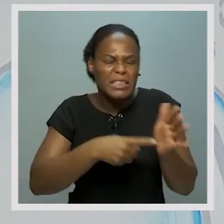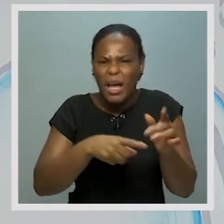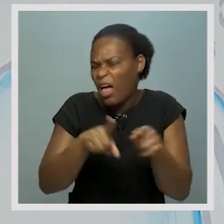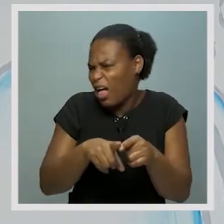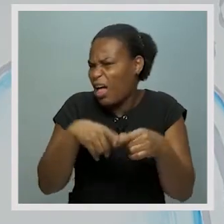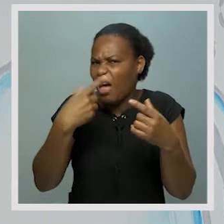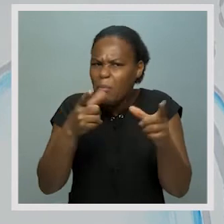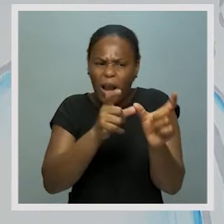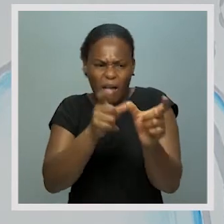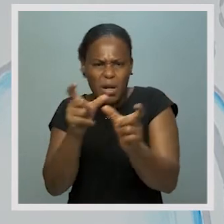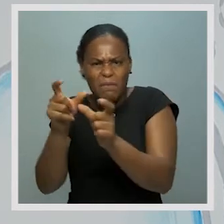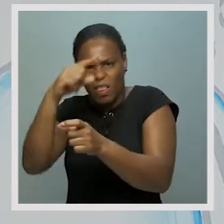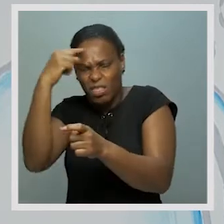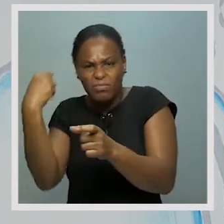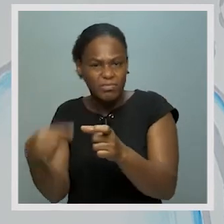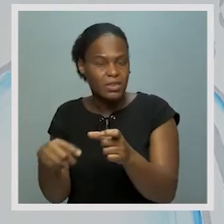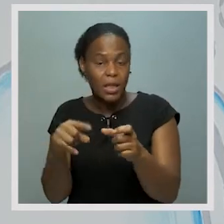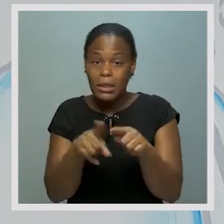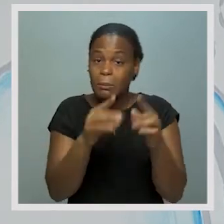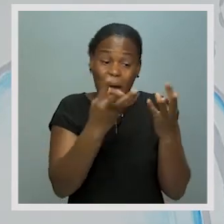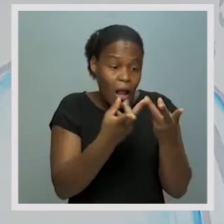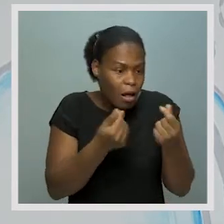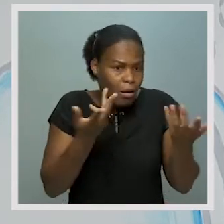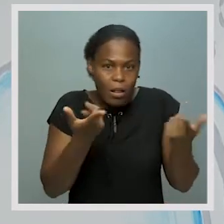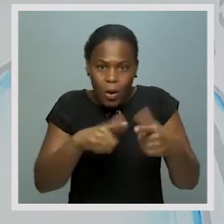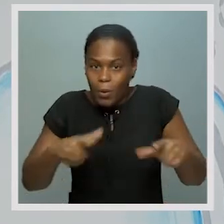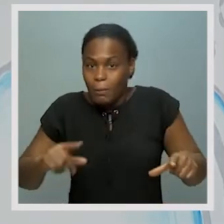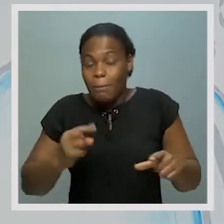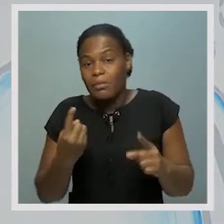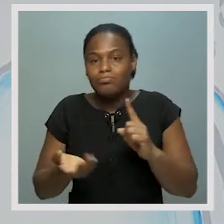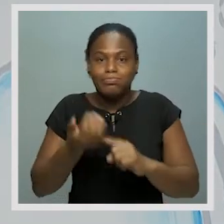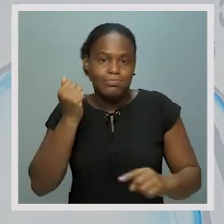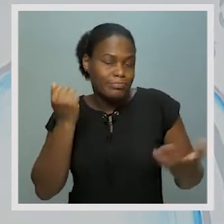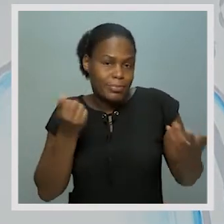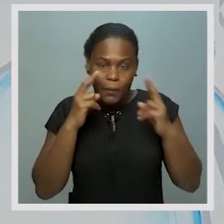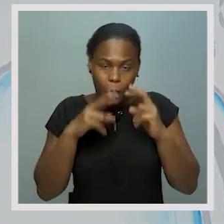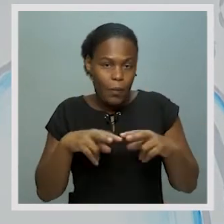uma série de exercícios linguísticos ou matemáticos linguísticos para chegar